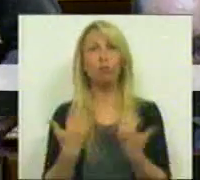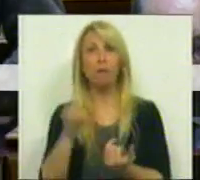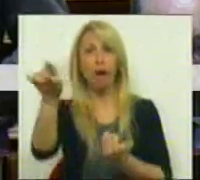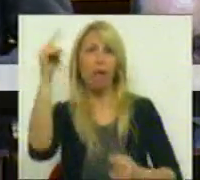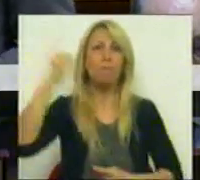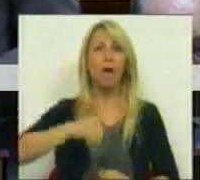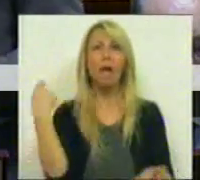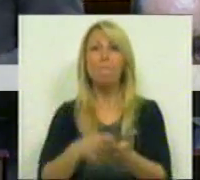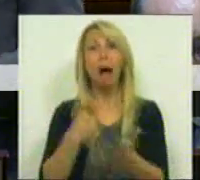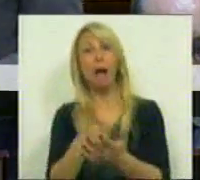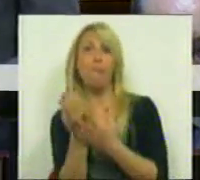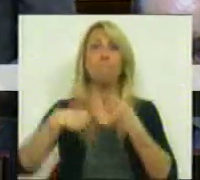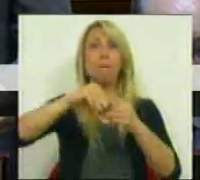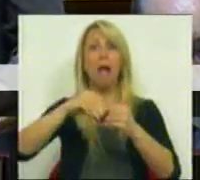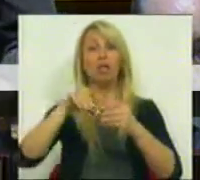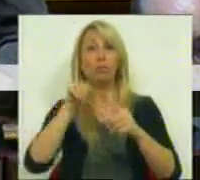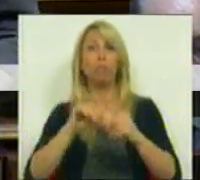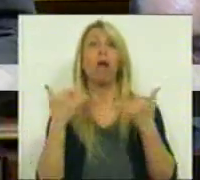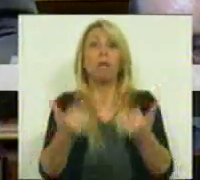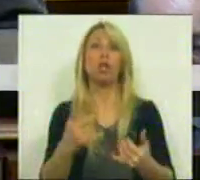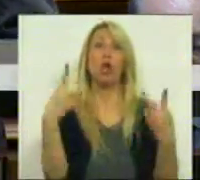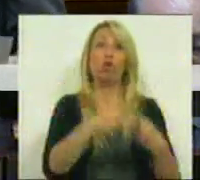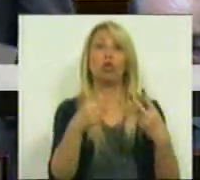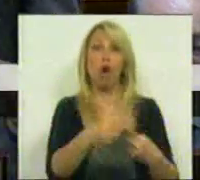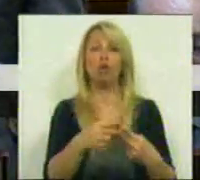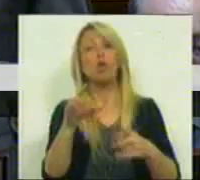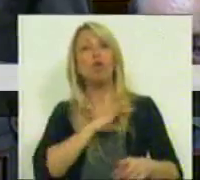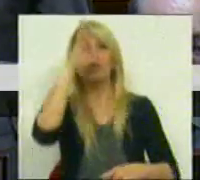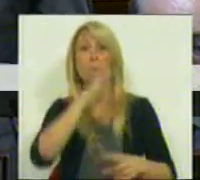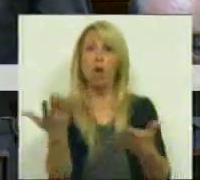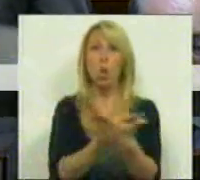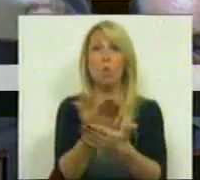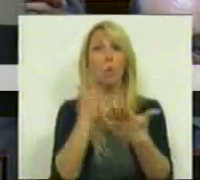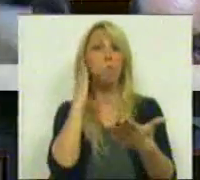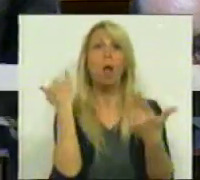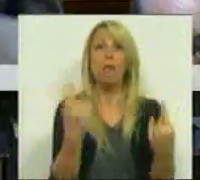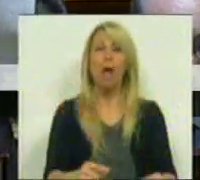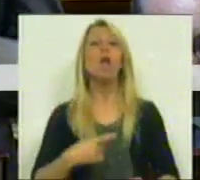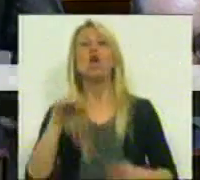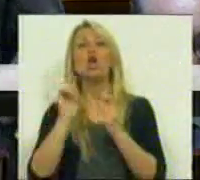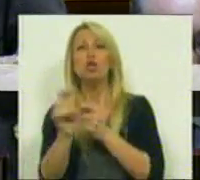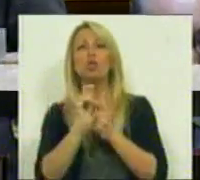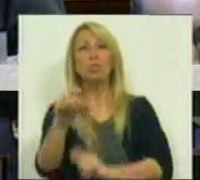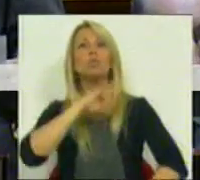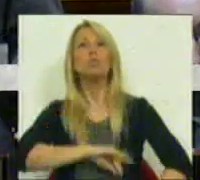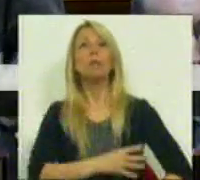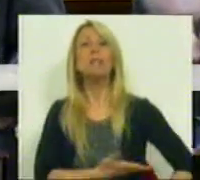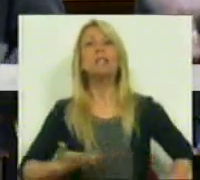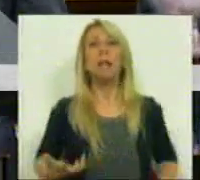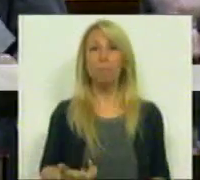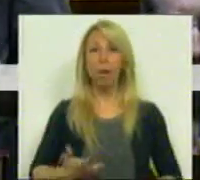mais depois dos cortes que o Ministro está a negociar. O subsídio de desemprego. Os desempregados em Portugal que têm